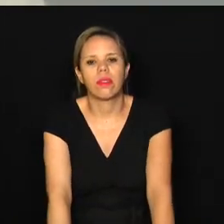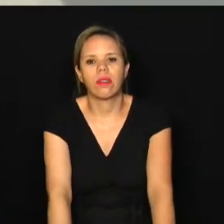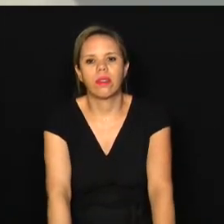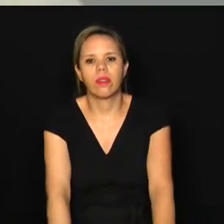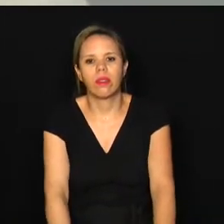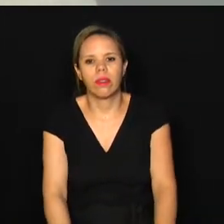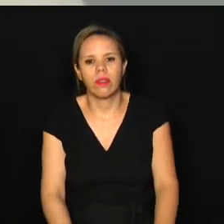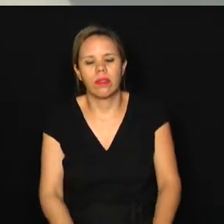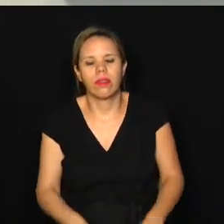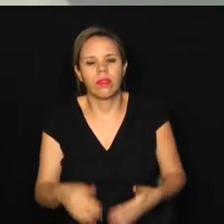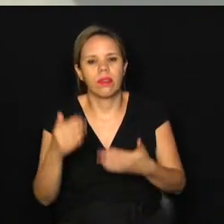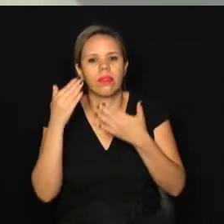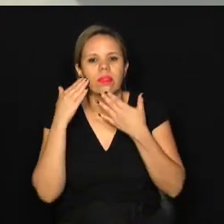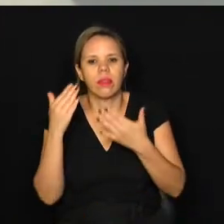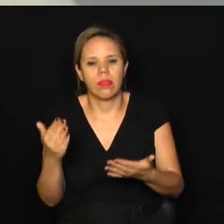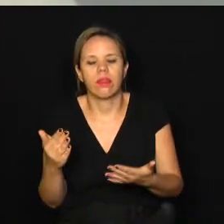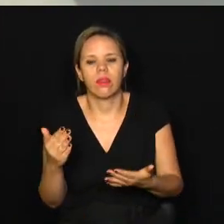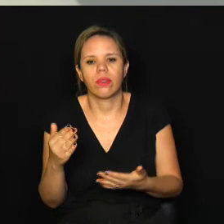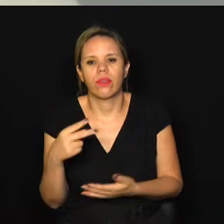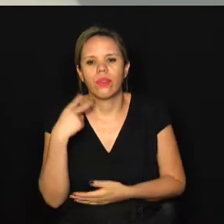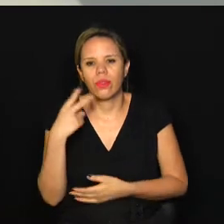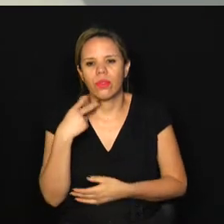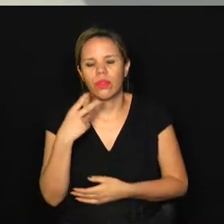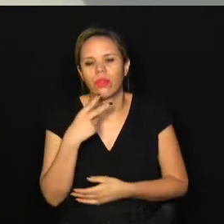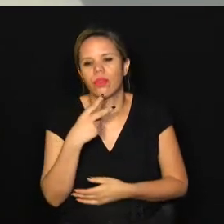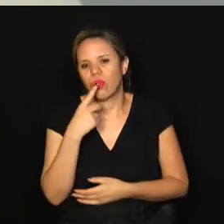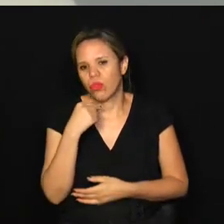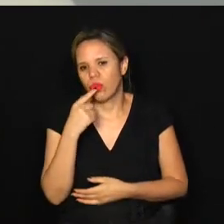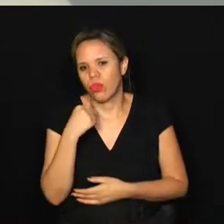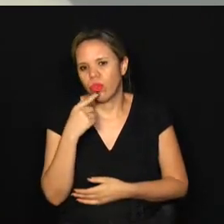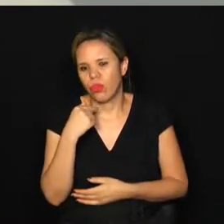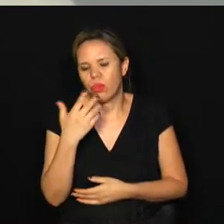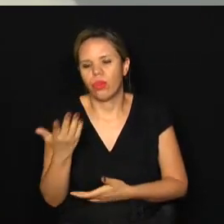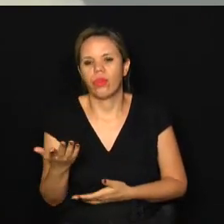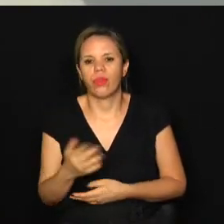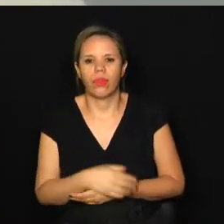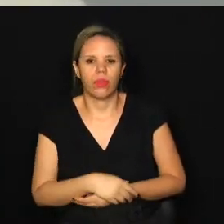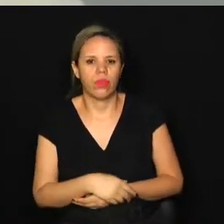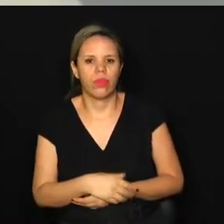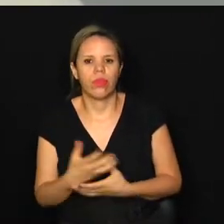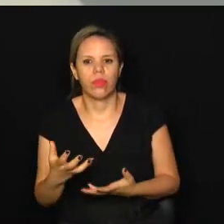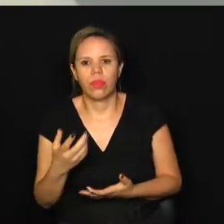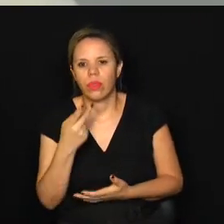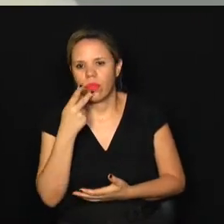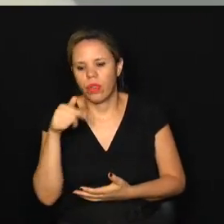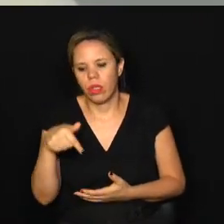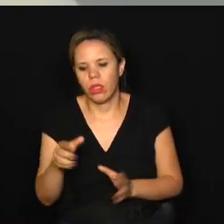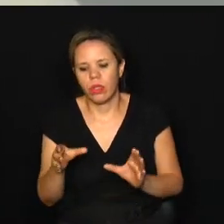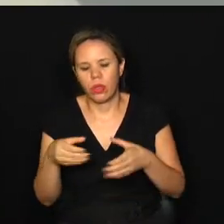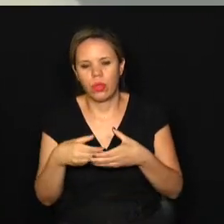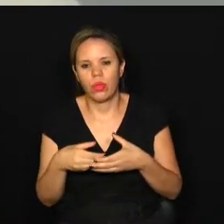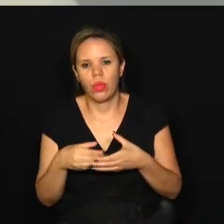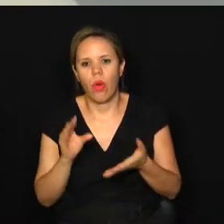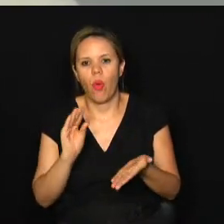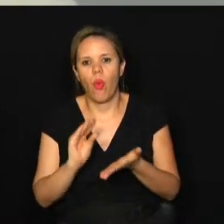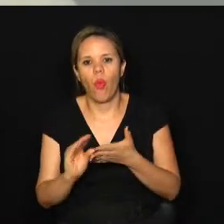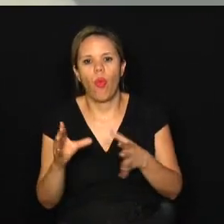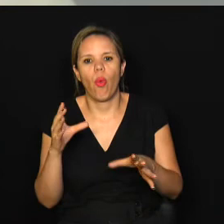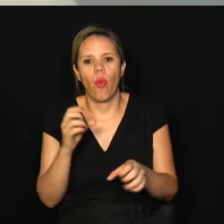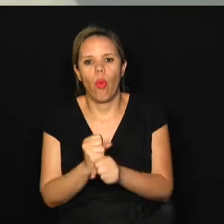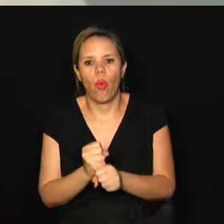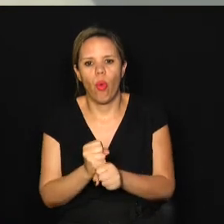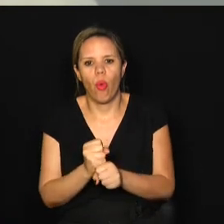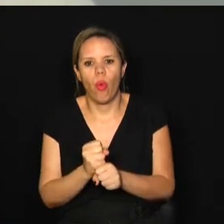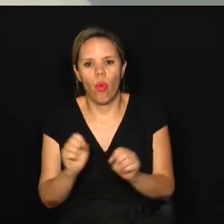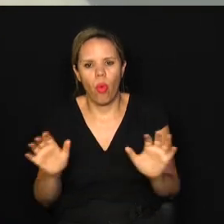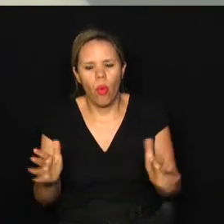Eu que agradeço, nobre vereador Gilberto Vermelho. Quero dizer que essa Comissão de Orçamento e Finanças é uma das comissões